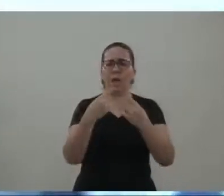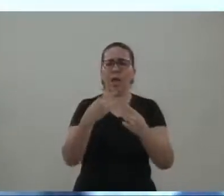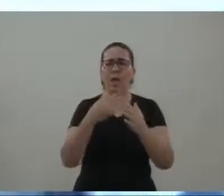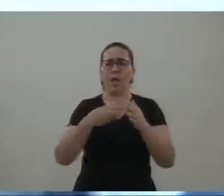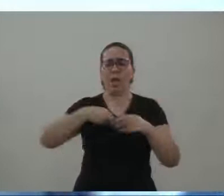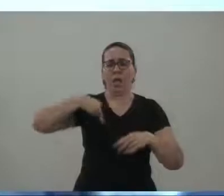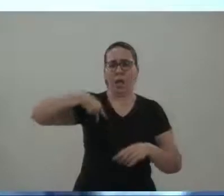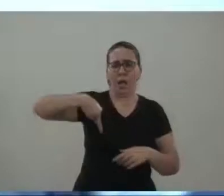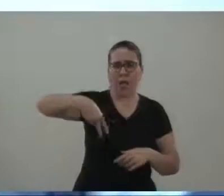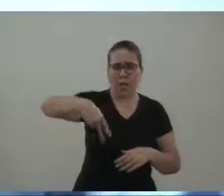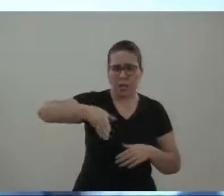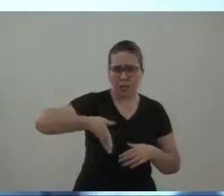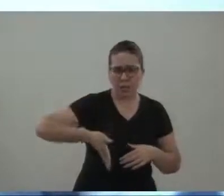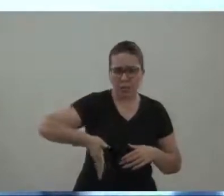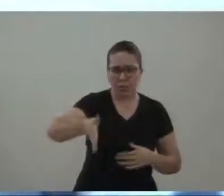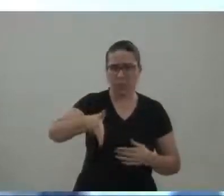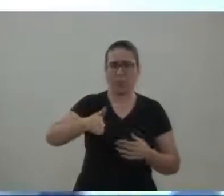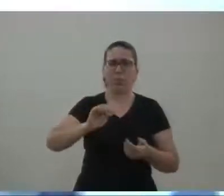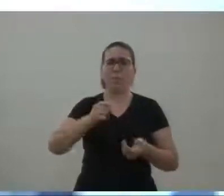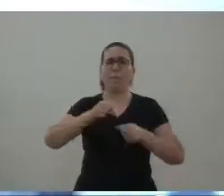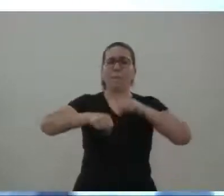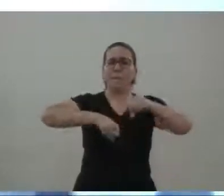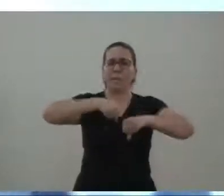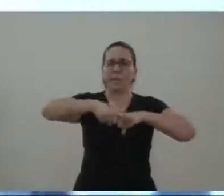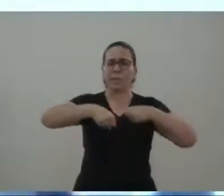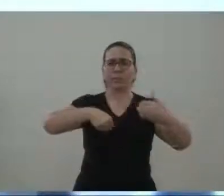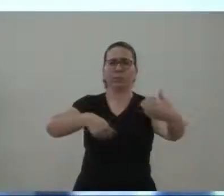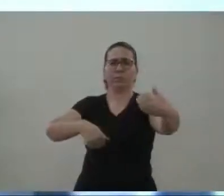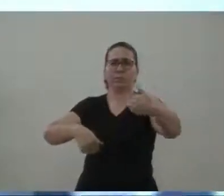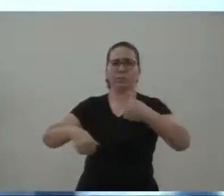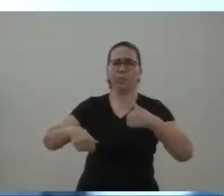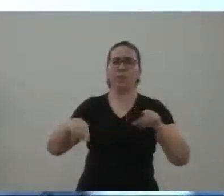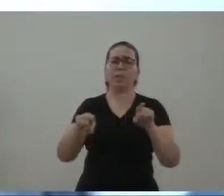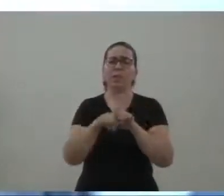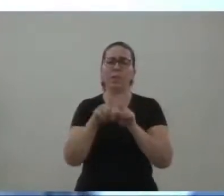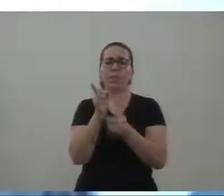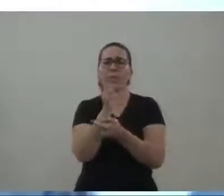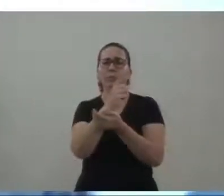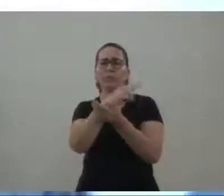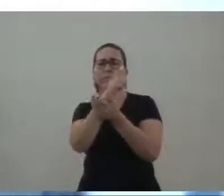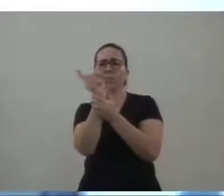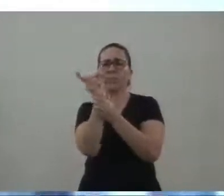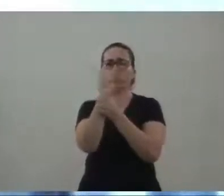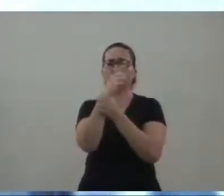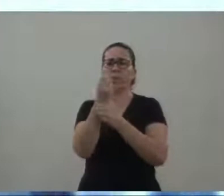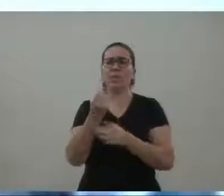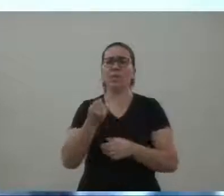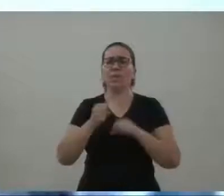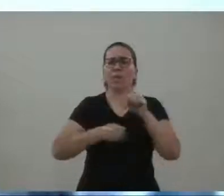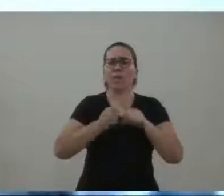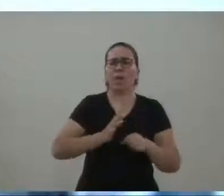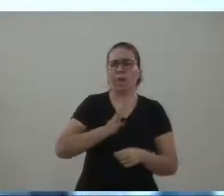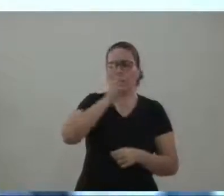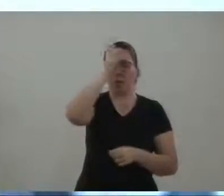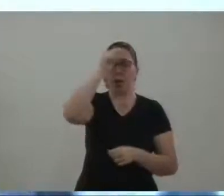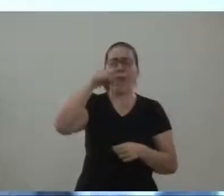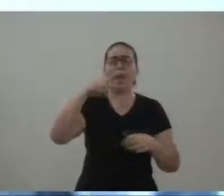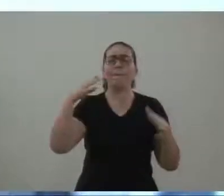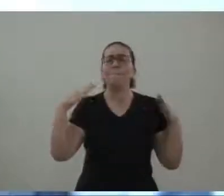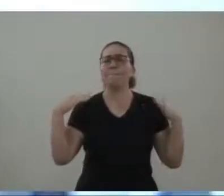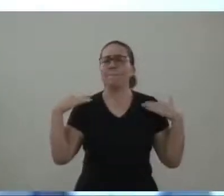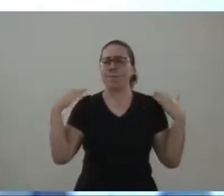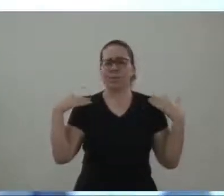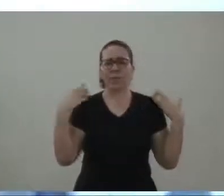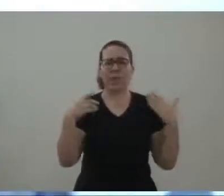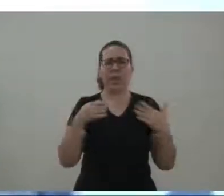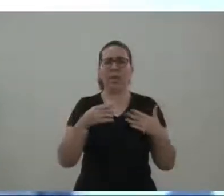de ciclismo, né, placas também limitando a velocidade para ciclismo, que a gente sabe que ali é um local para se passear